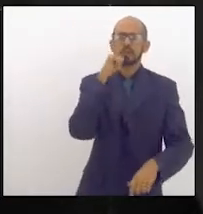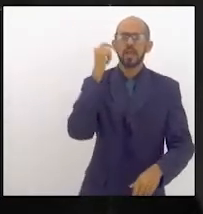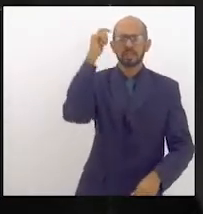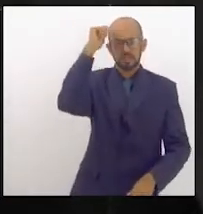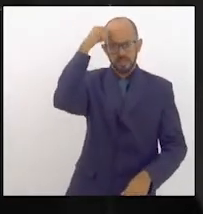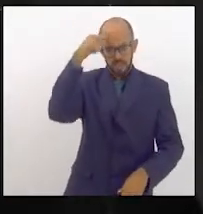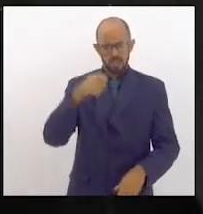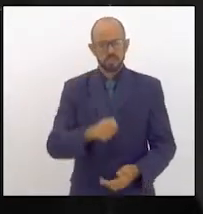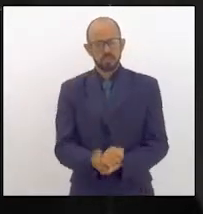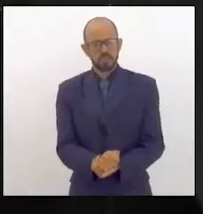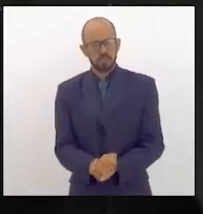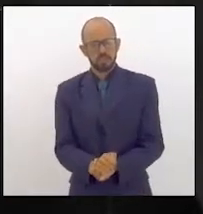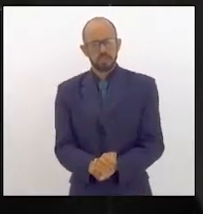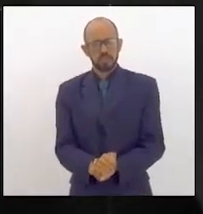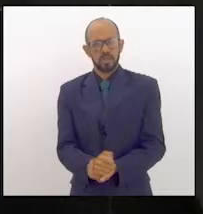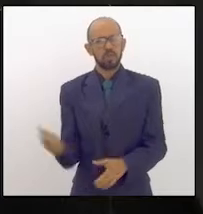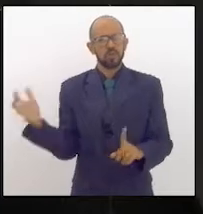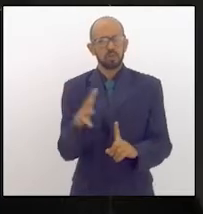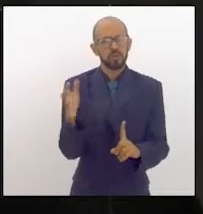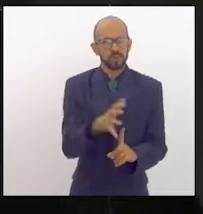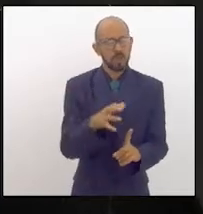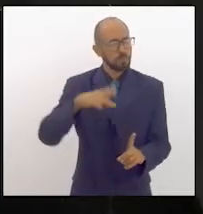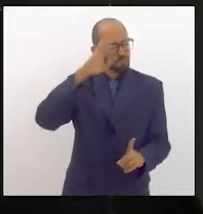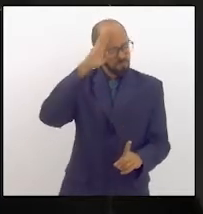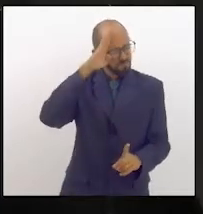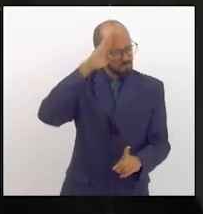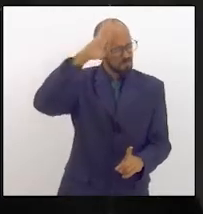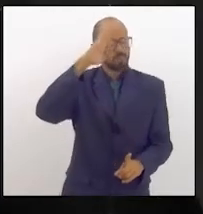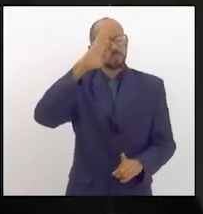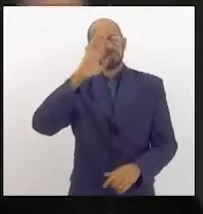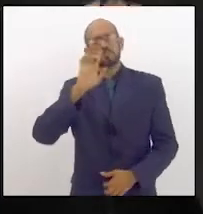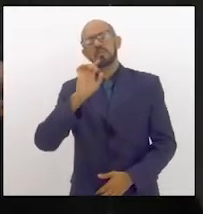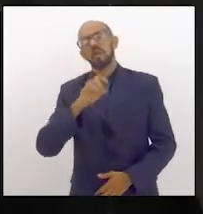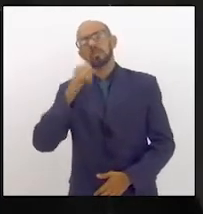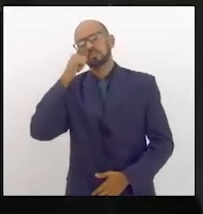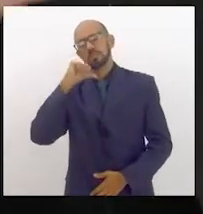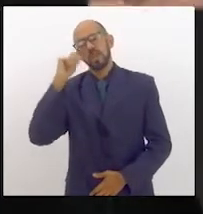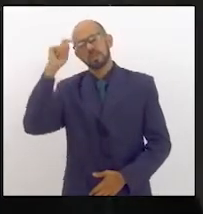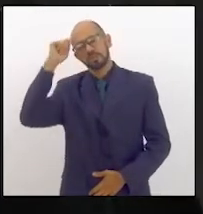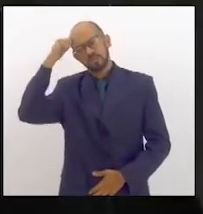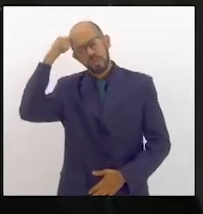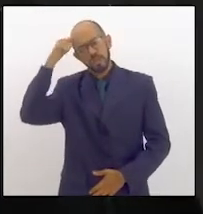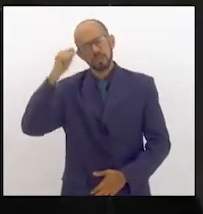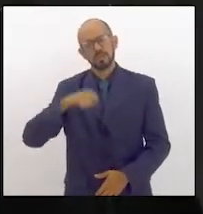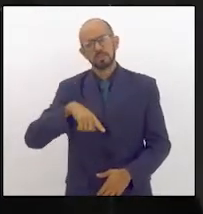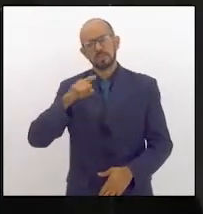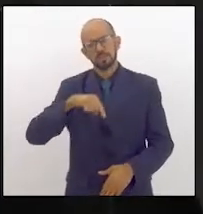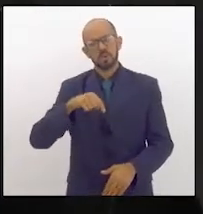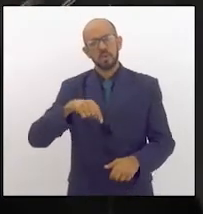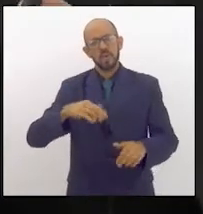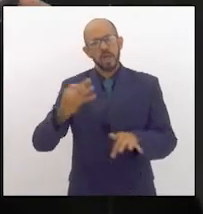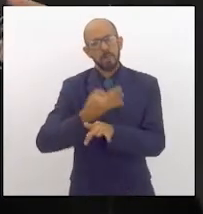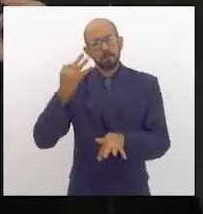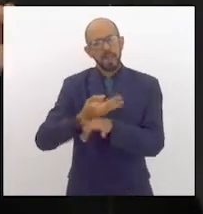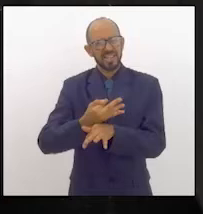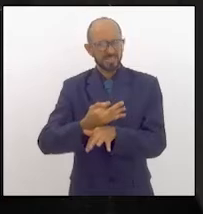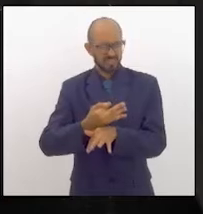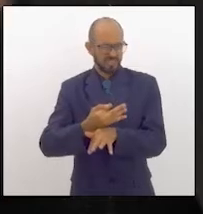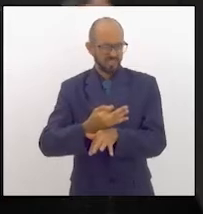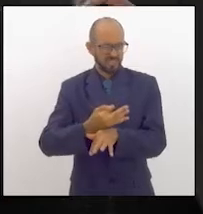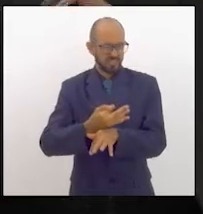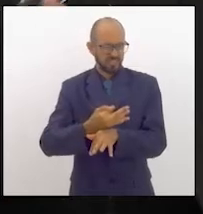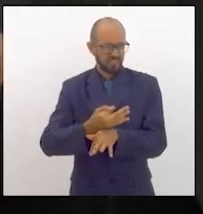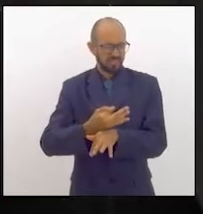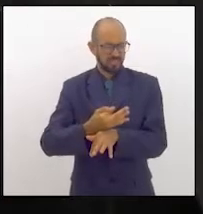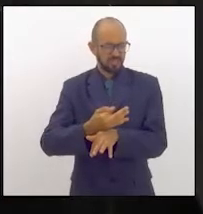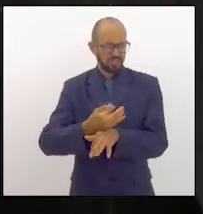que afeta as mulheres afeta particularmente as mulheres negras que são tratadas como sendo capazes de suportar tudo né